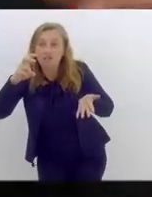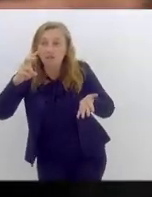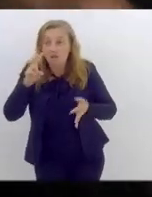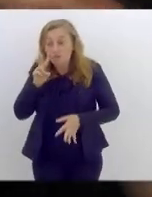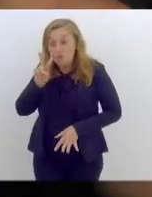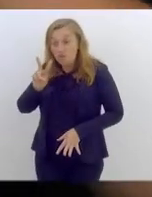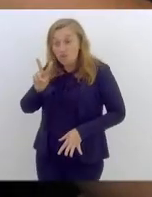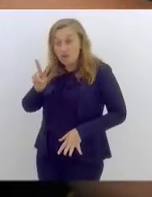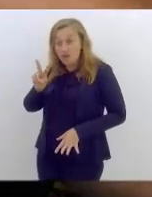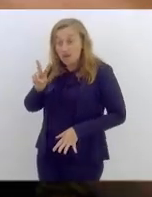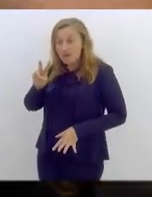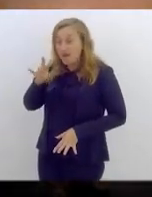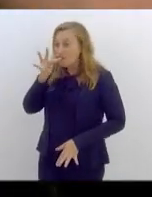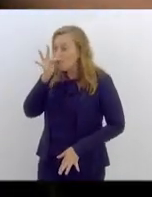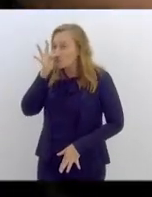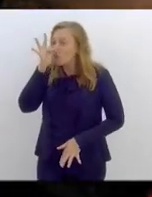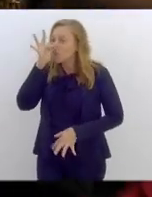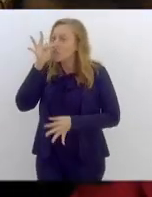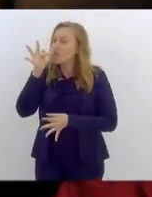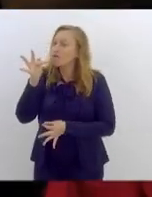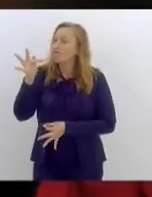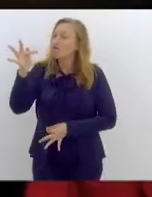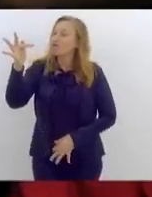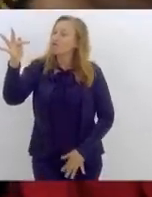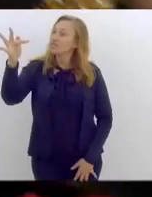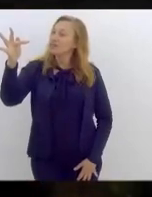minha flor.